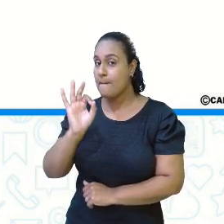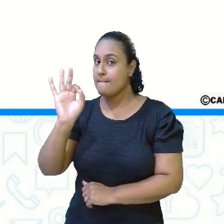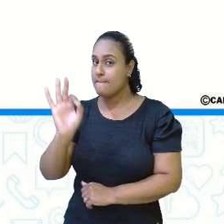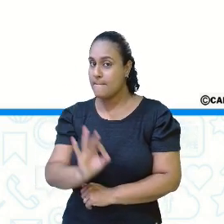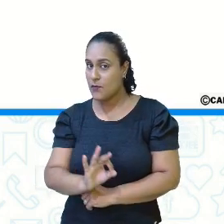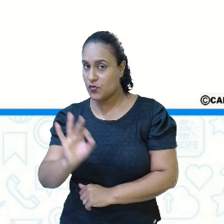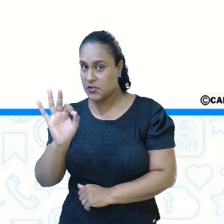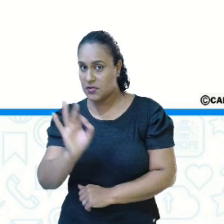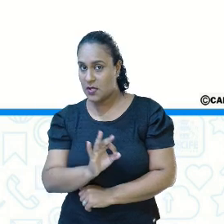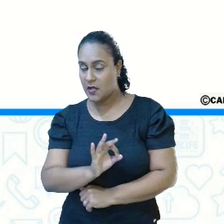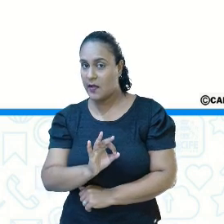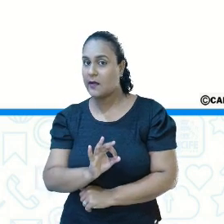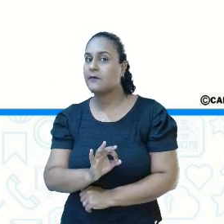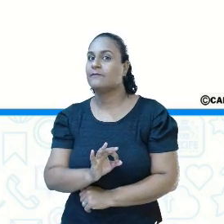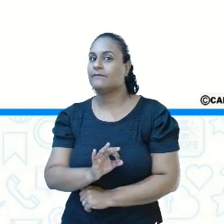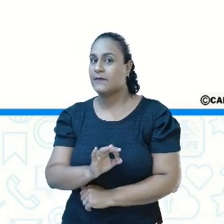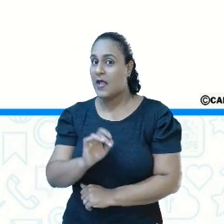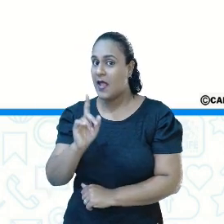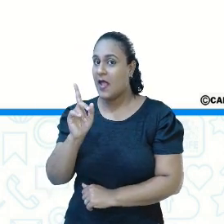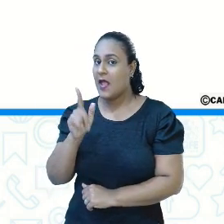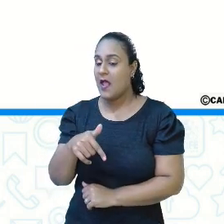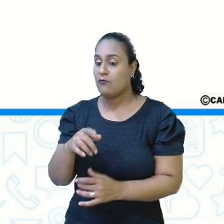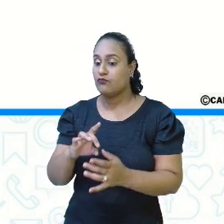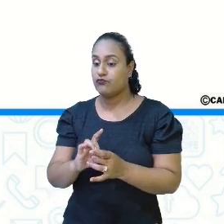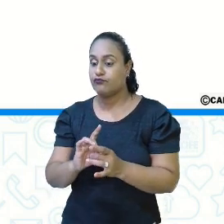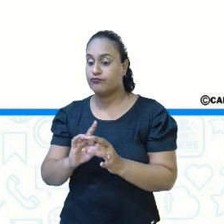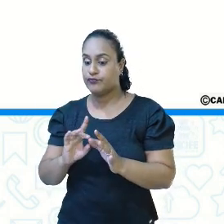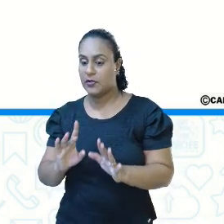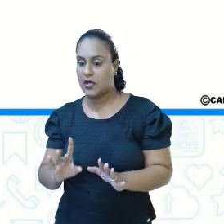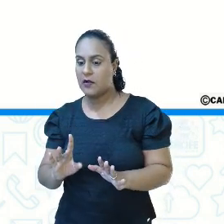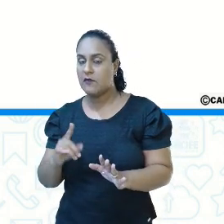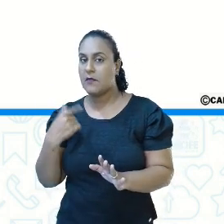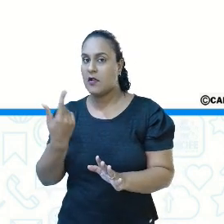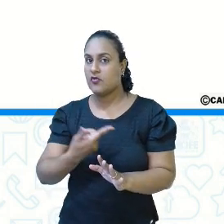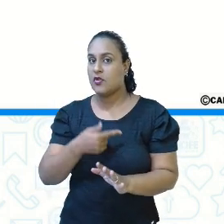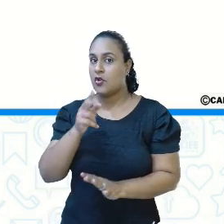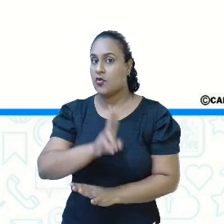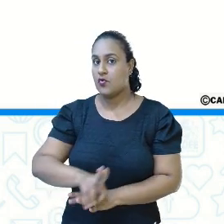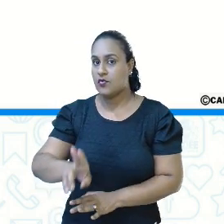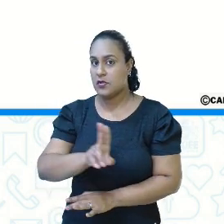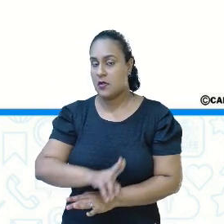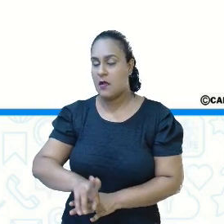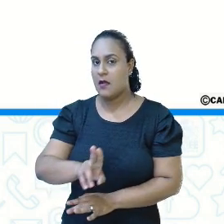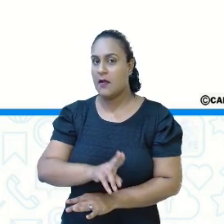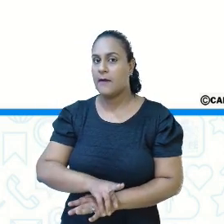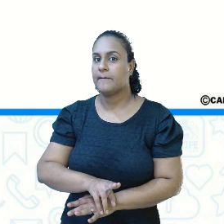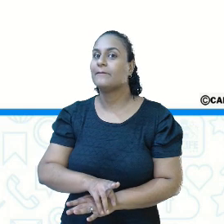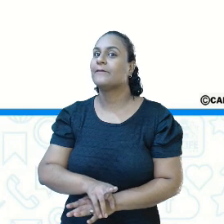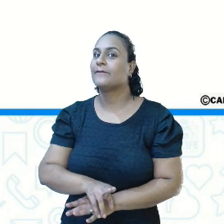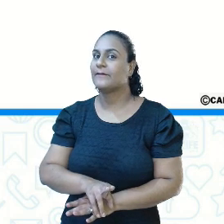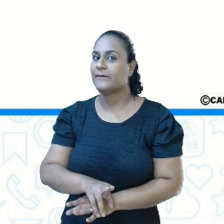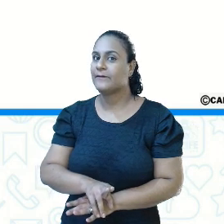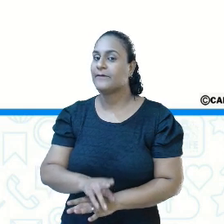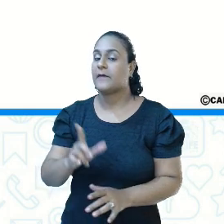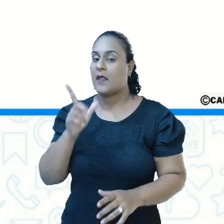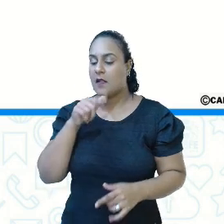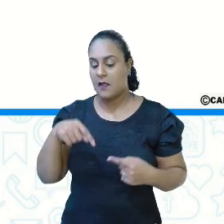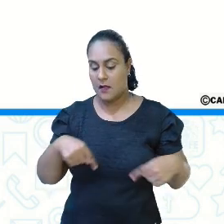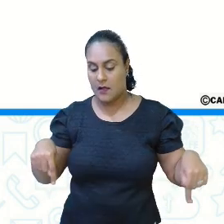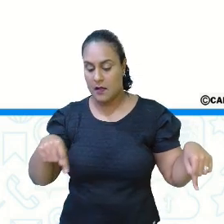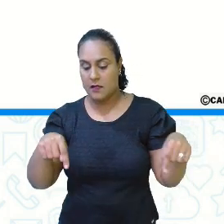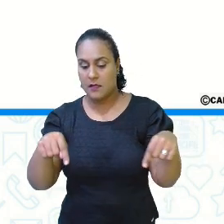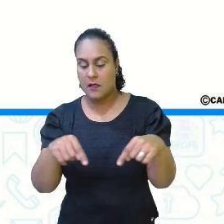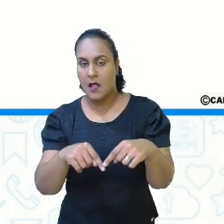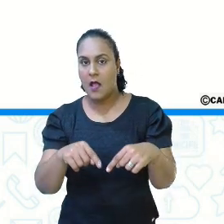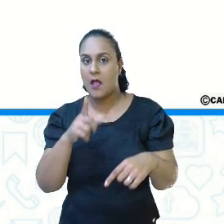0,26% encontra-se disponível para atender nossas necessidades vitais, concentrando-se em lagos,